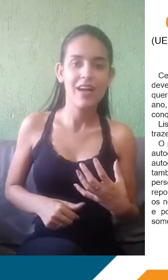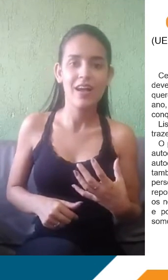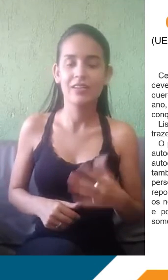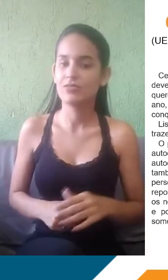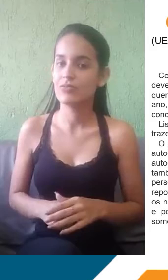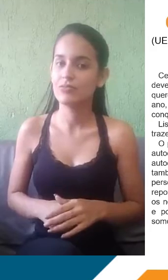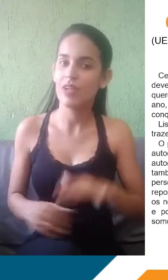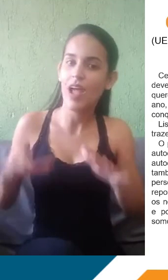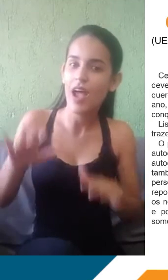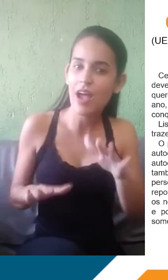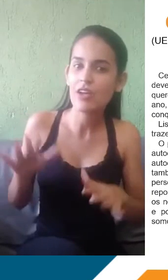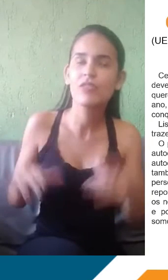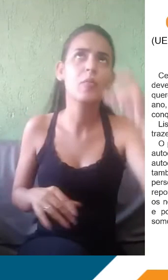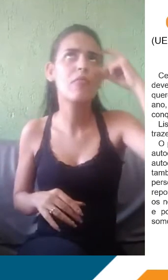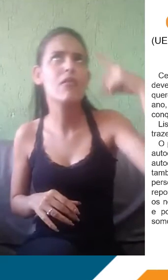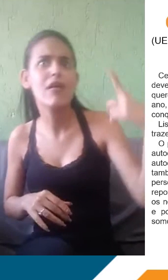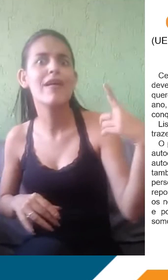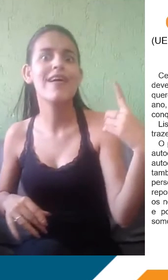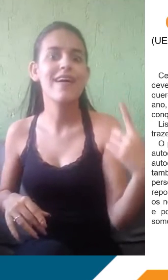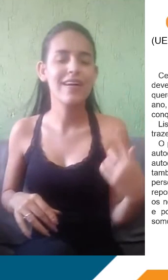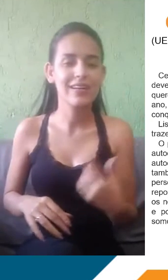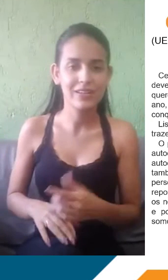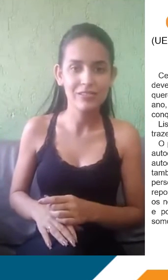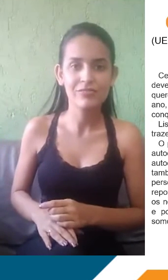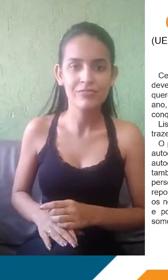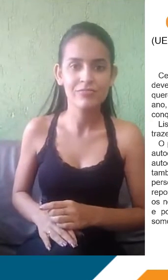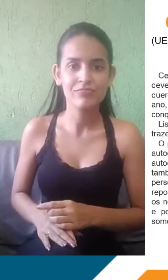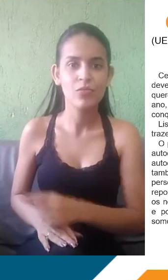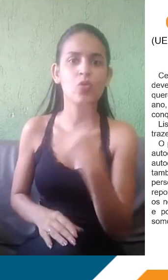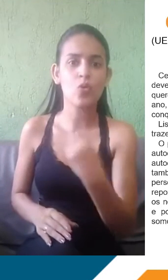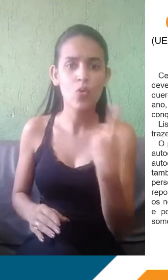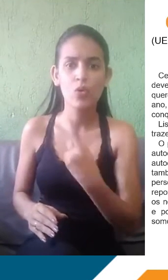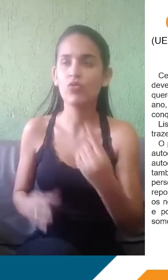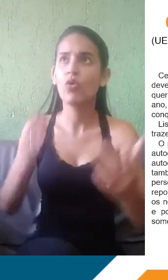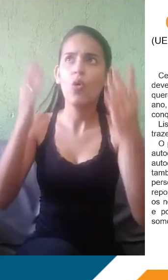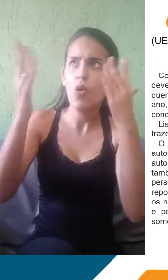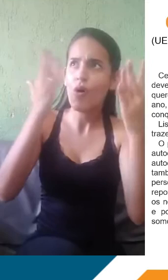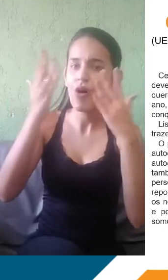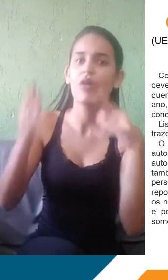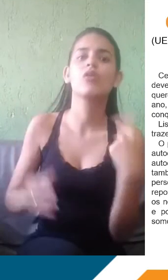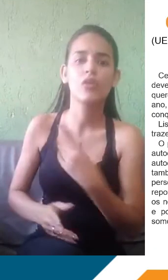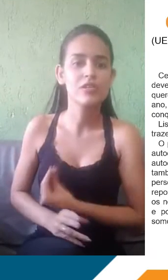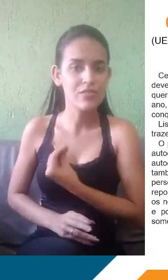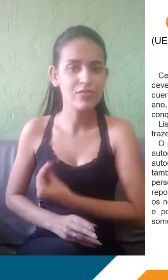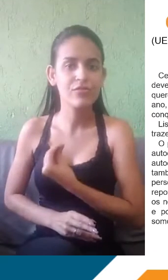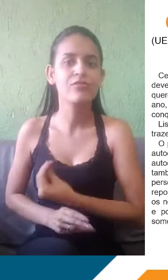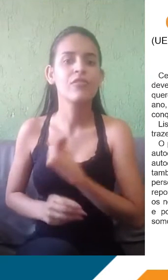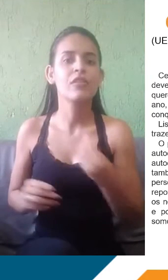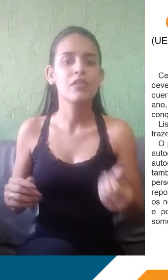ora agredindo-os, e, portanto, servindo de parâmetro para sabermos quem somos, seja por identidade ou